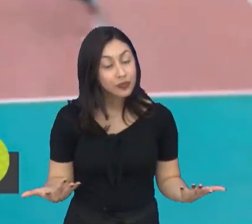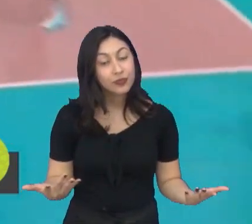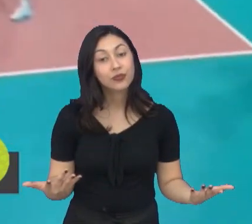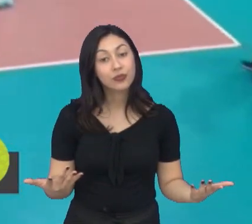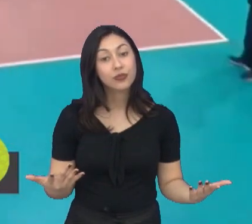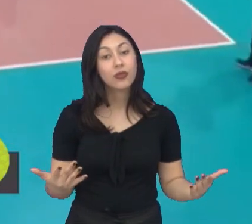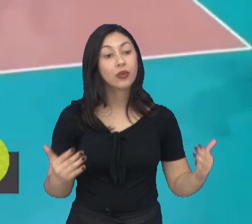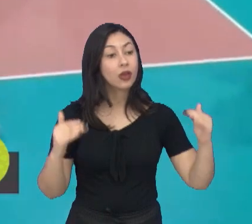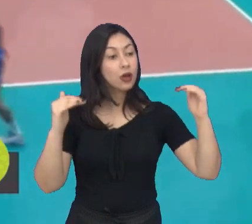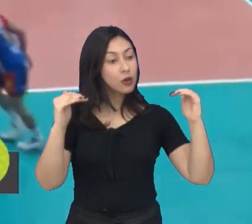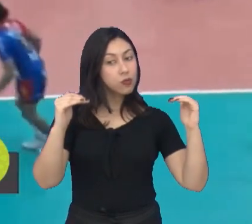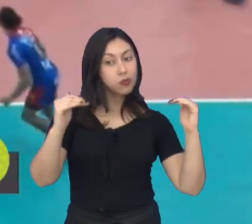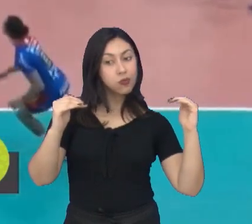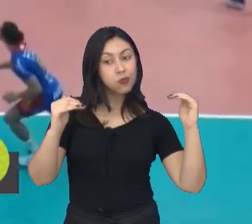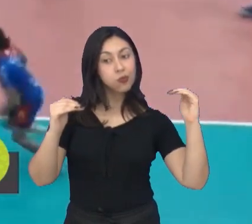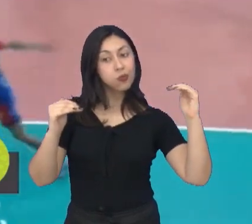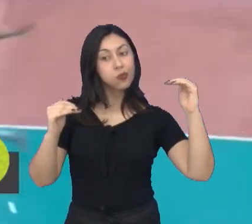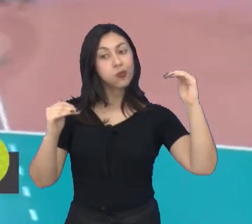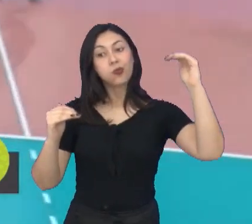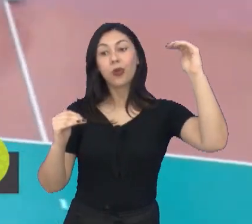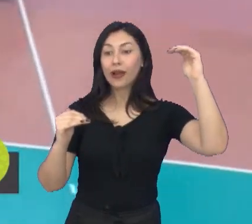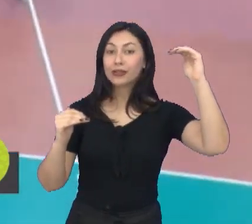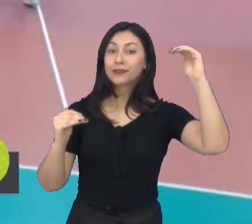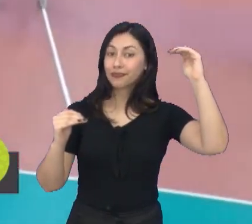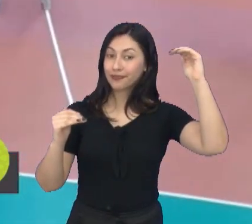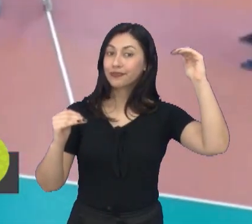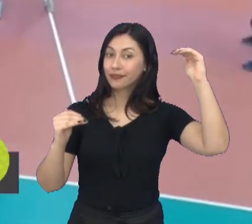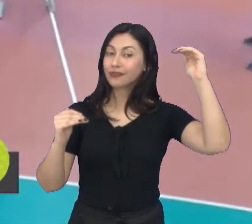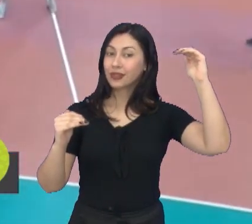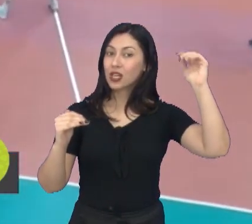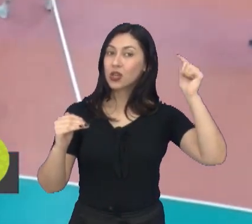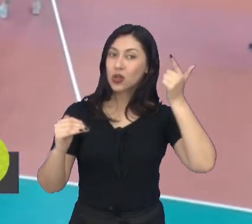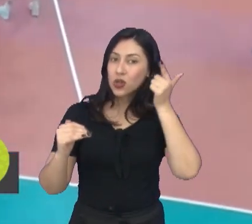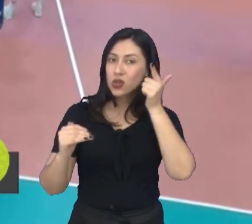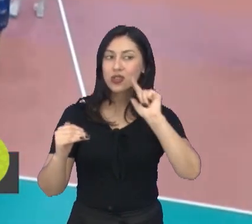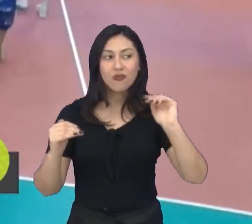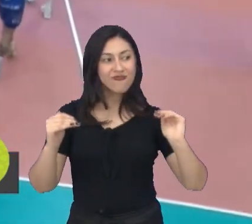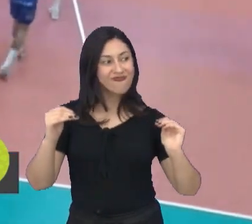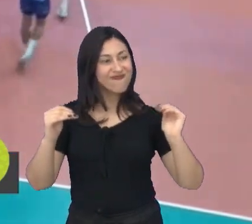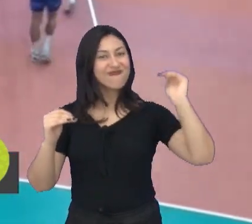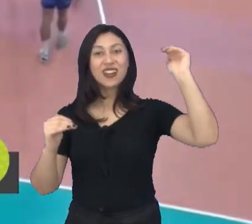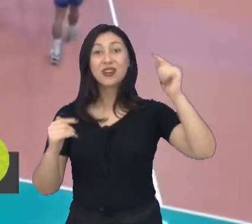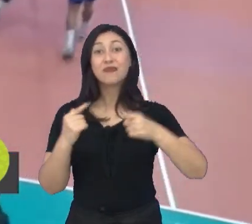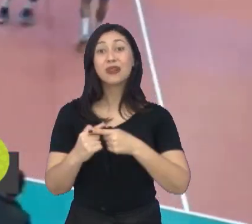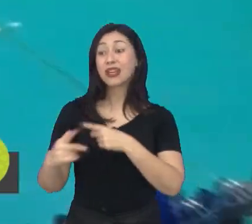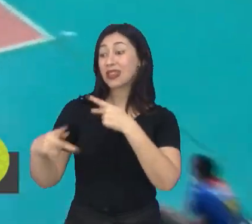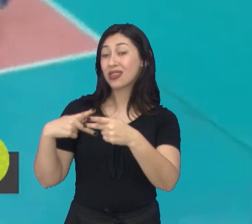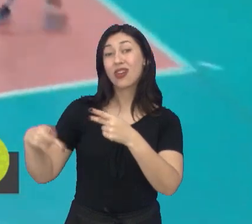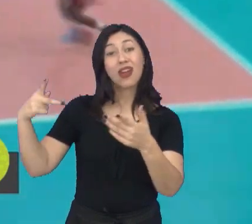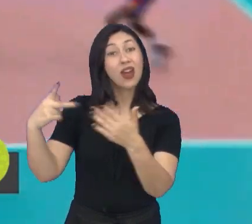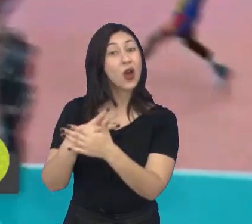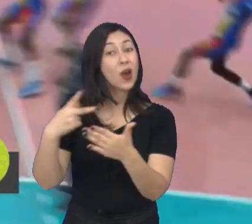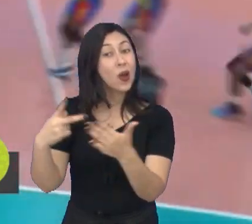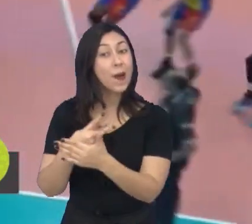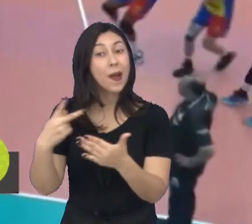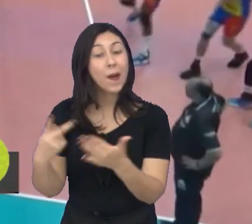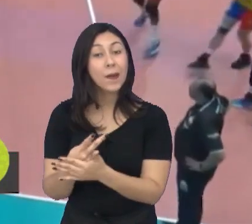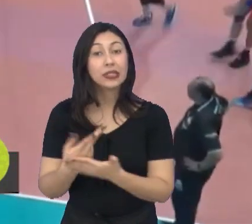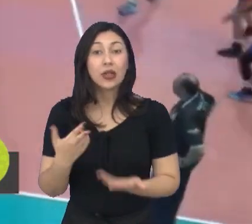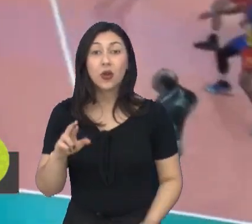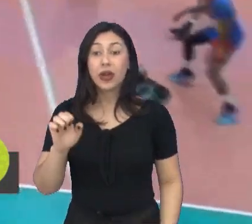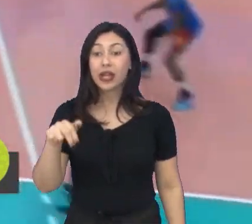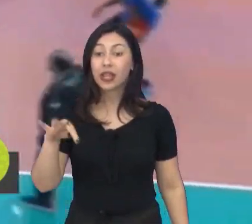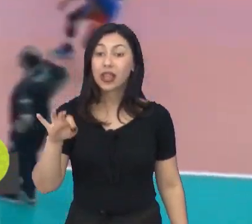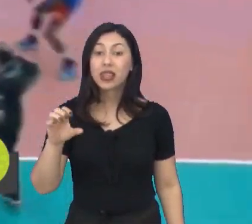daí, o Guarulhos voltou a se impor em quadra e abriu ainda mais a vantagem com erros do São José. E no ataque de Renato,